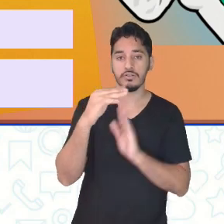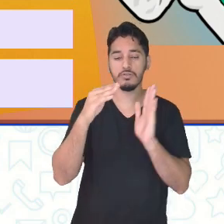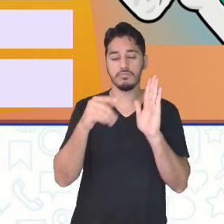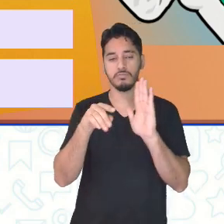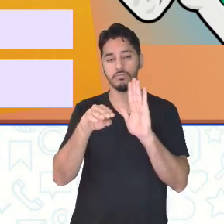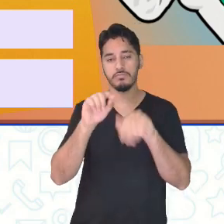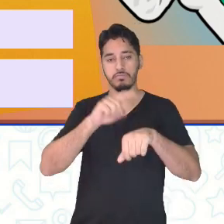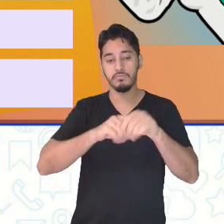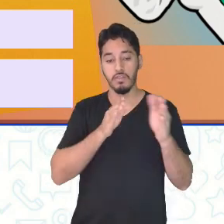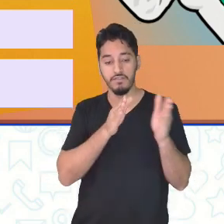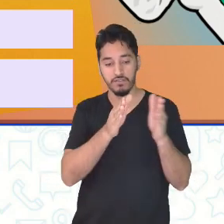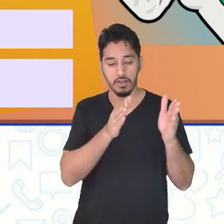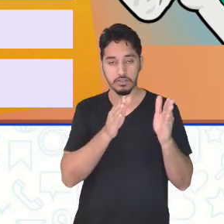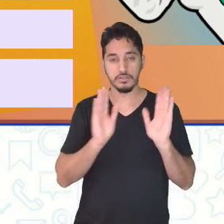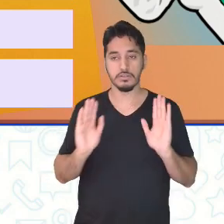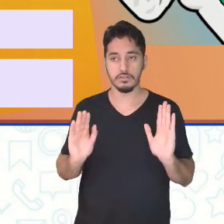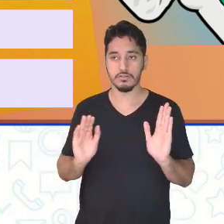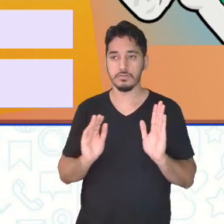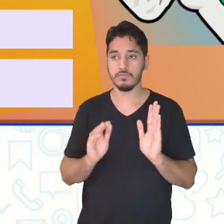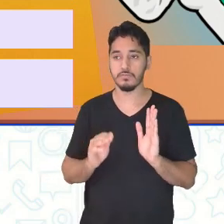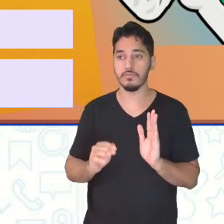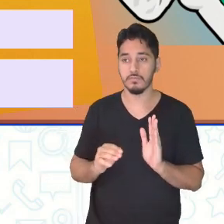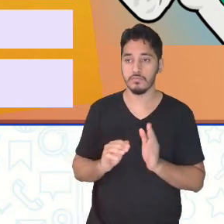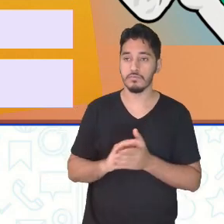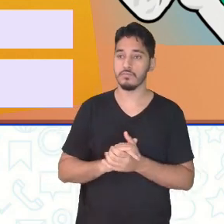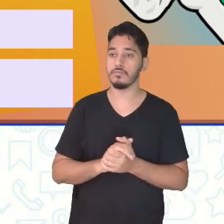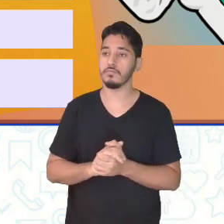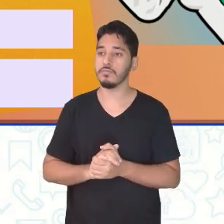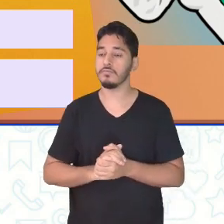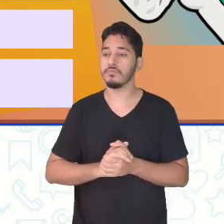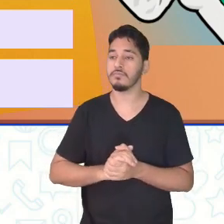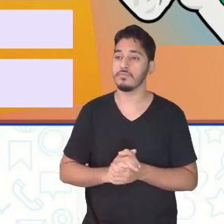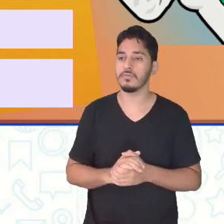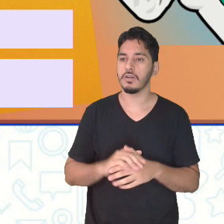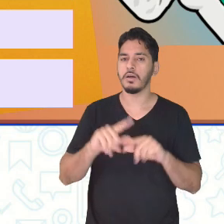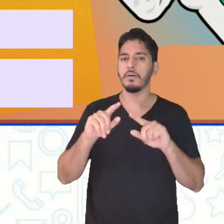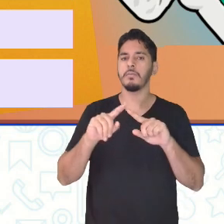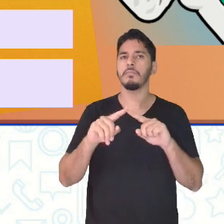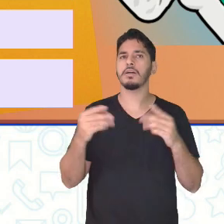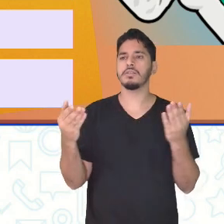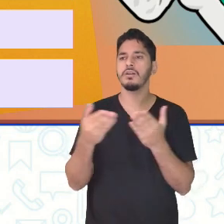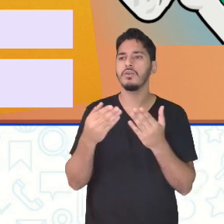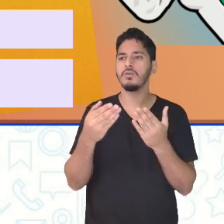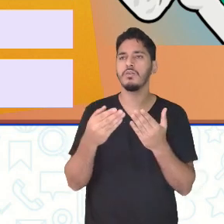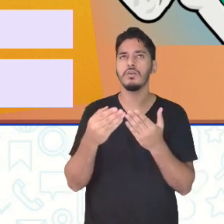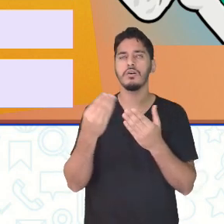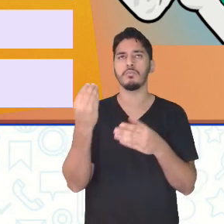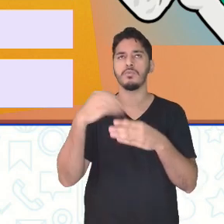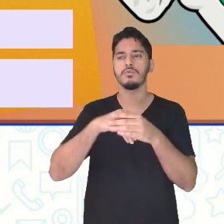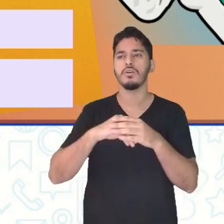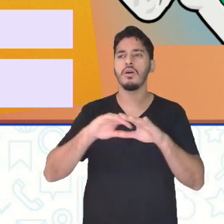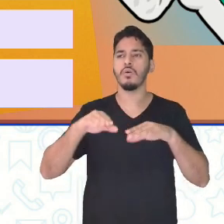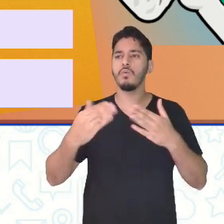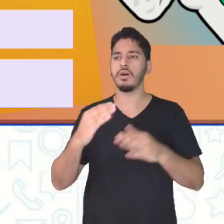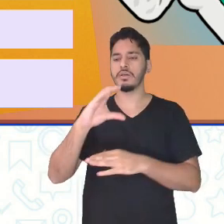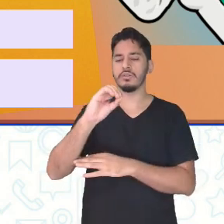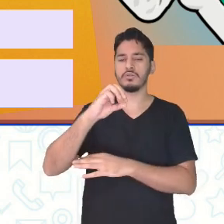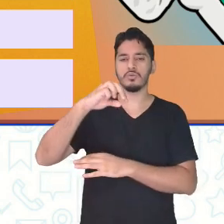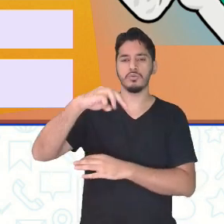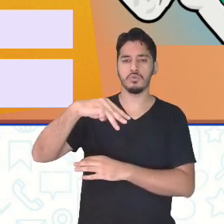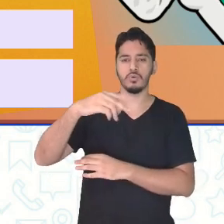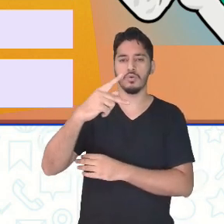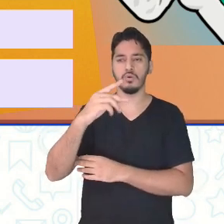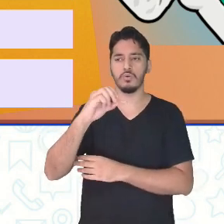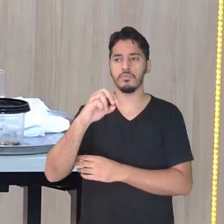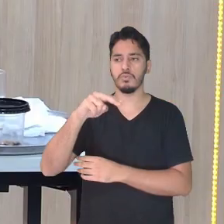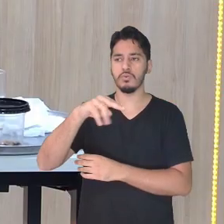eu vou escrever número 3, aonde tem o nome fase. Mas agora eu tenho que dizer componentes. Eu posso dizer componentes